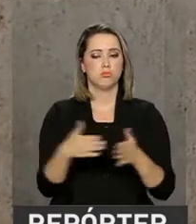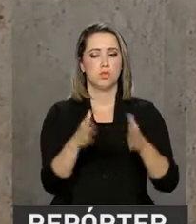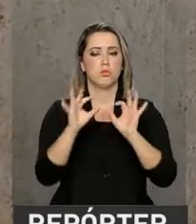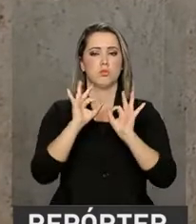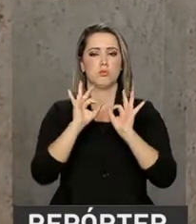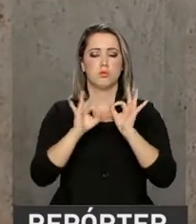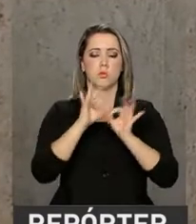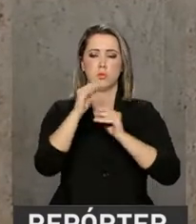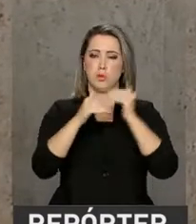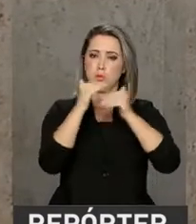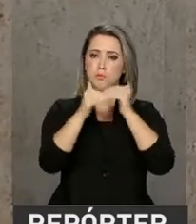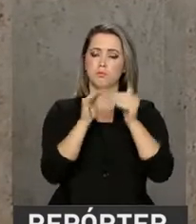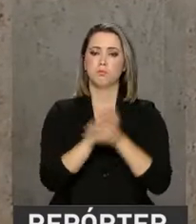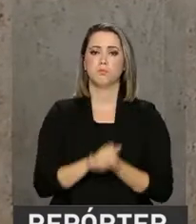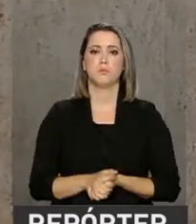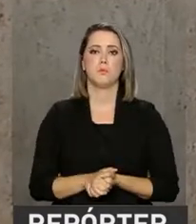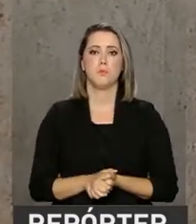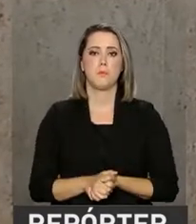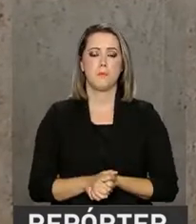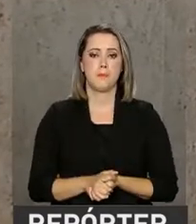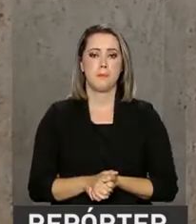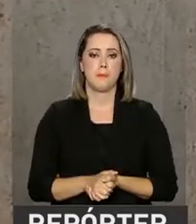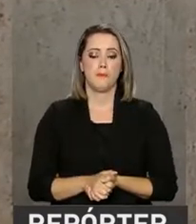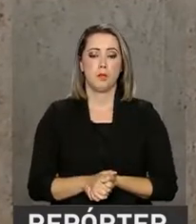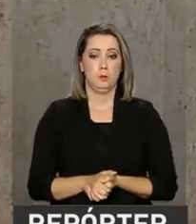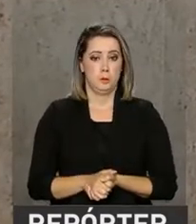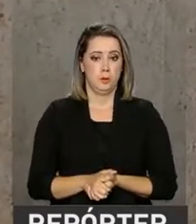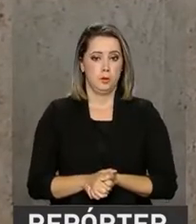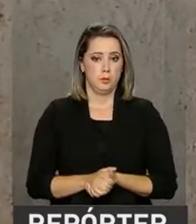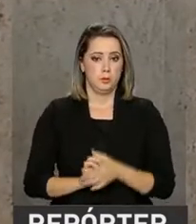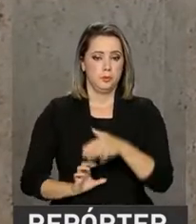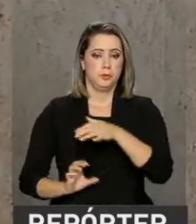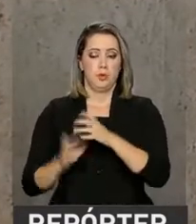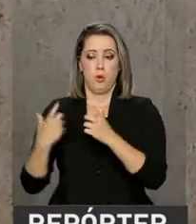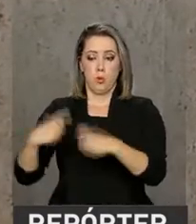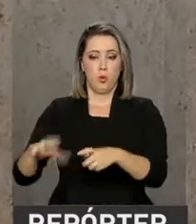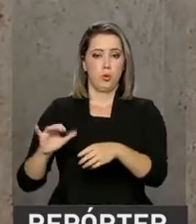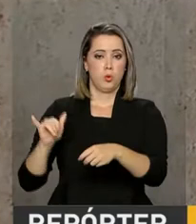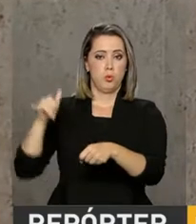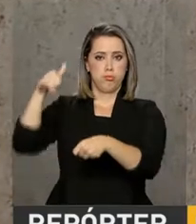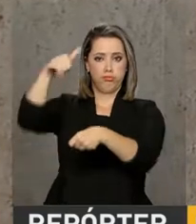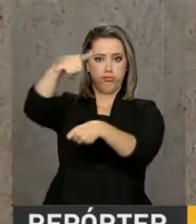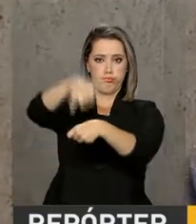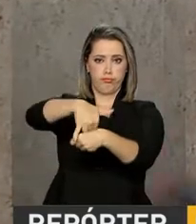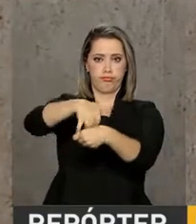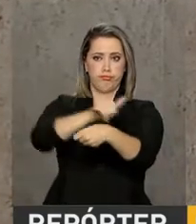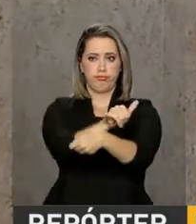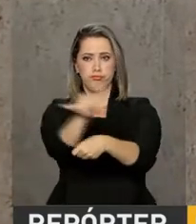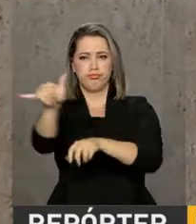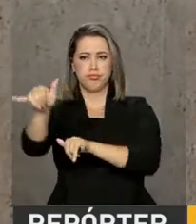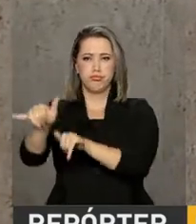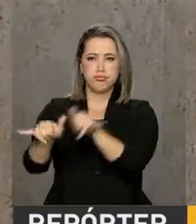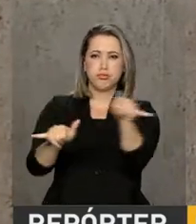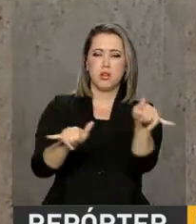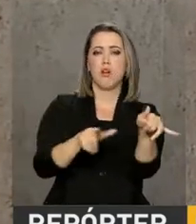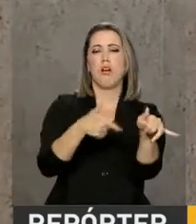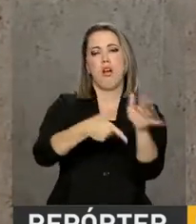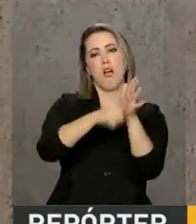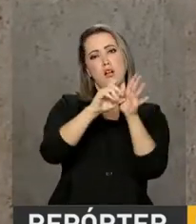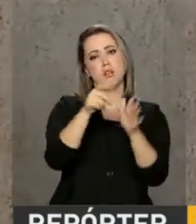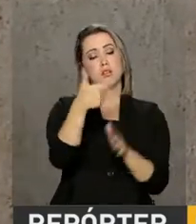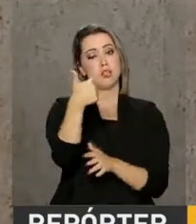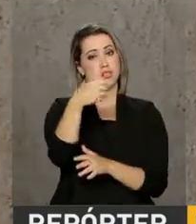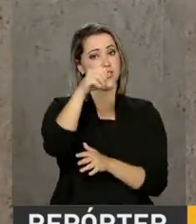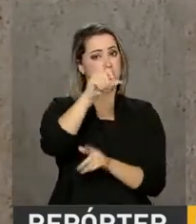crescimento da aviação civil depois de 19 meses de quedas sucessivas na demanda por vôos e também o transporte